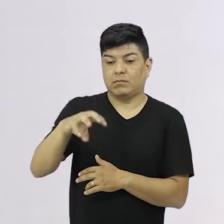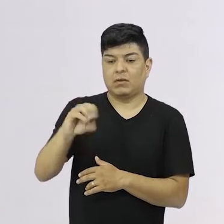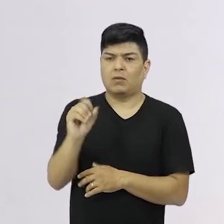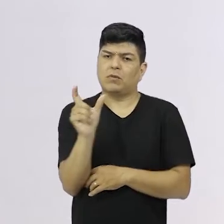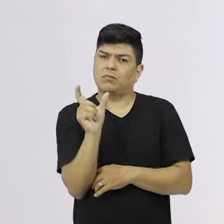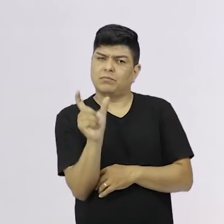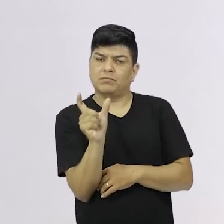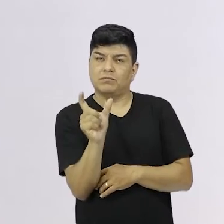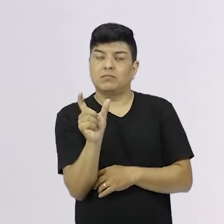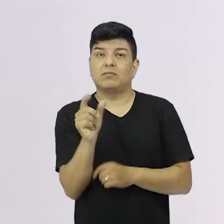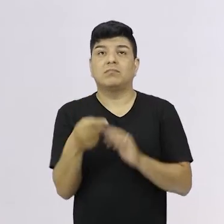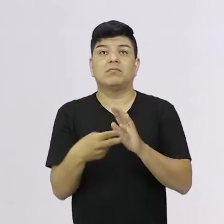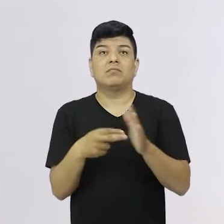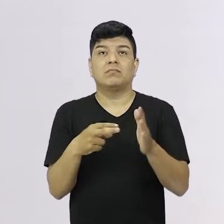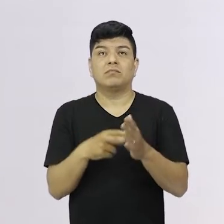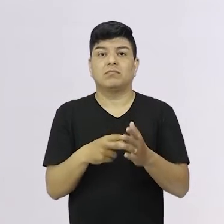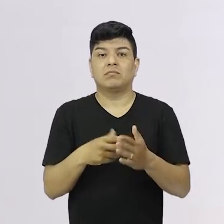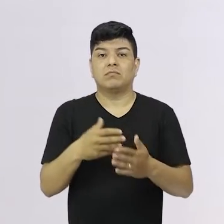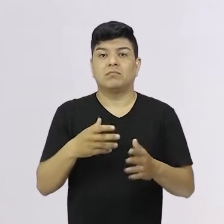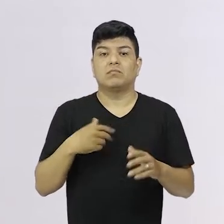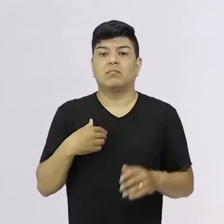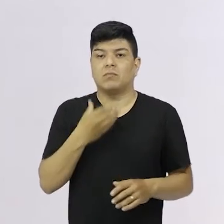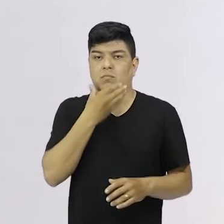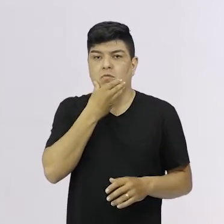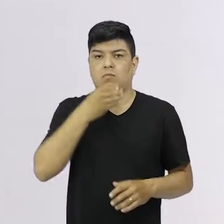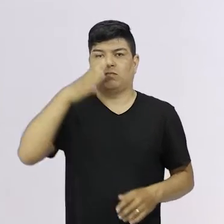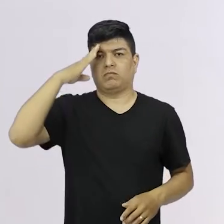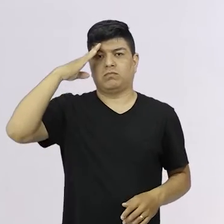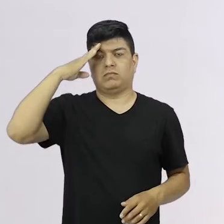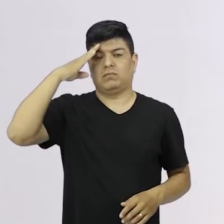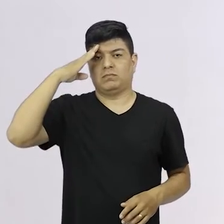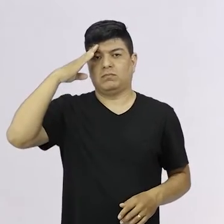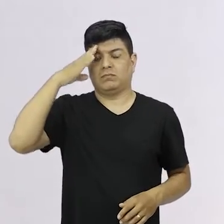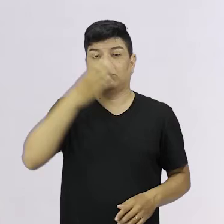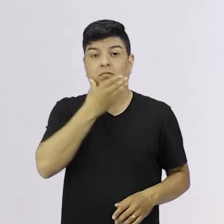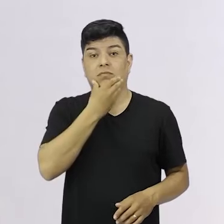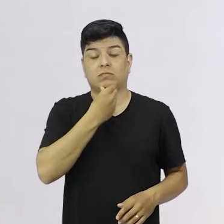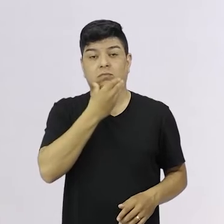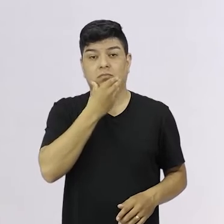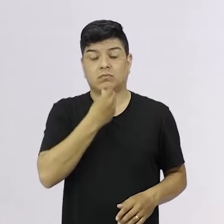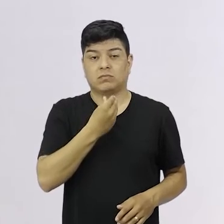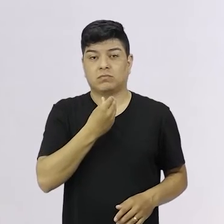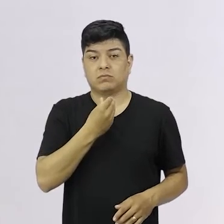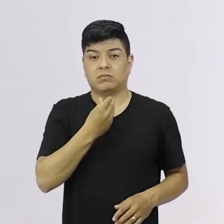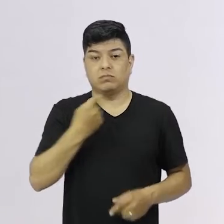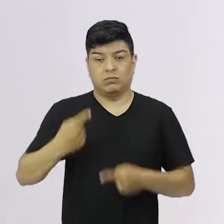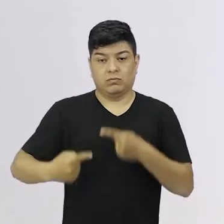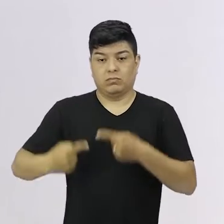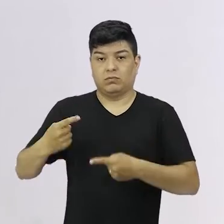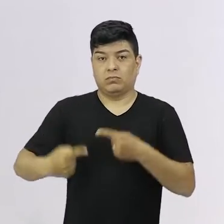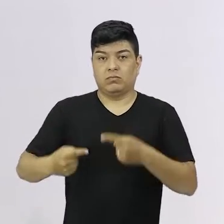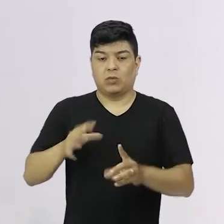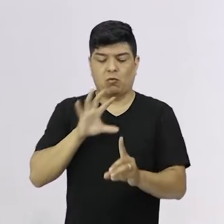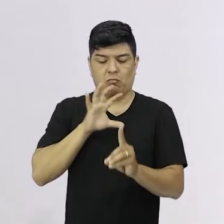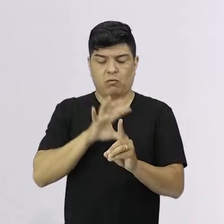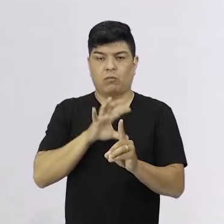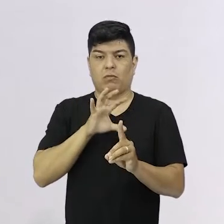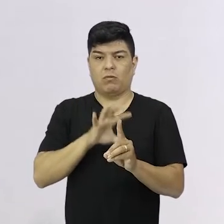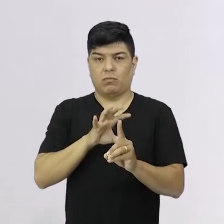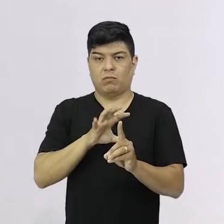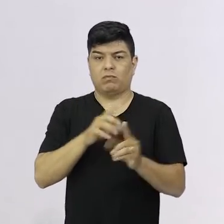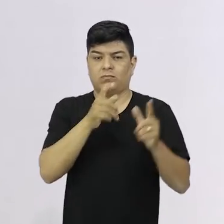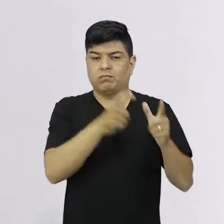ele se refere à figura aí do coronel, né, que era um homem político muito influente em